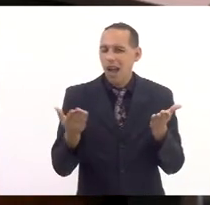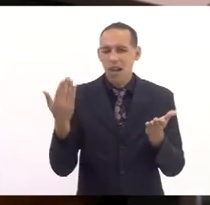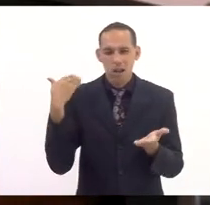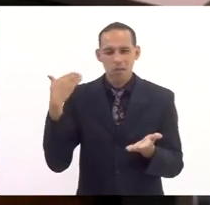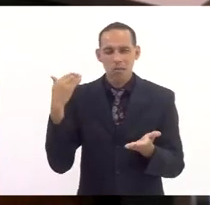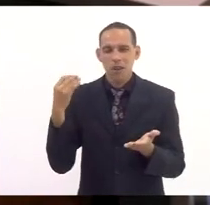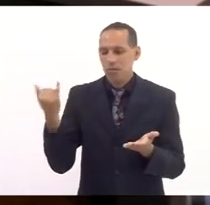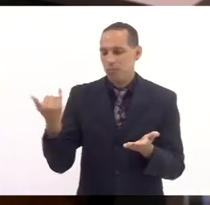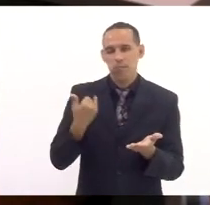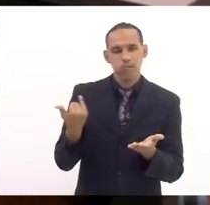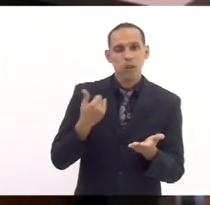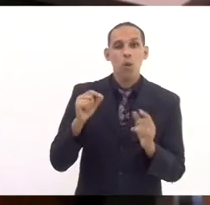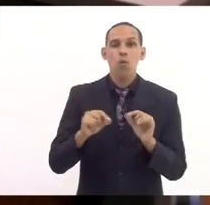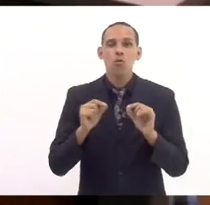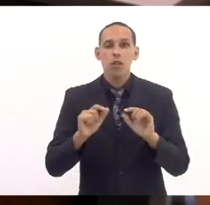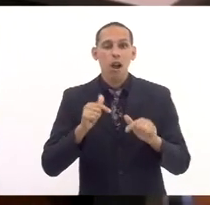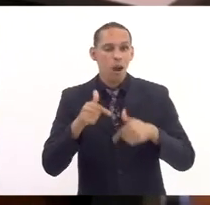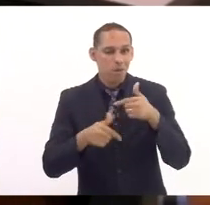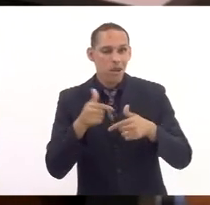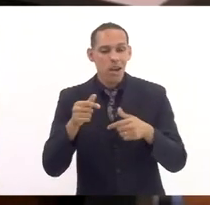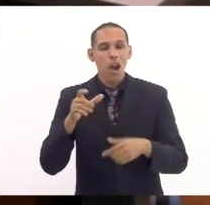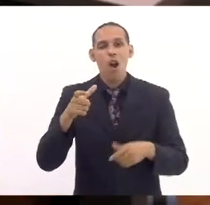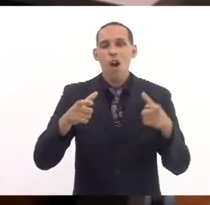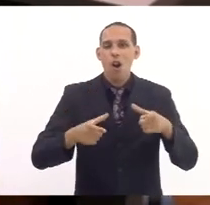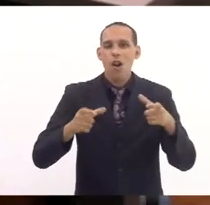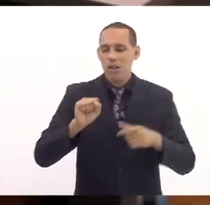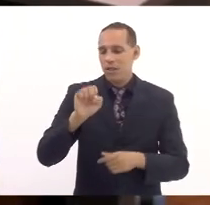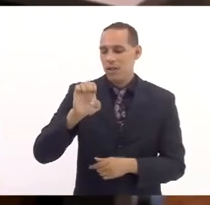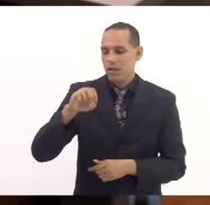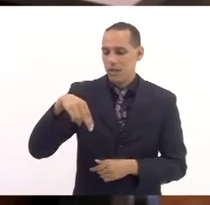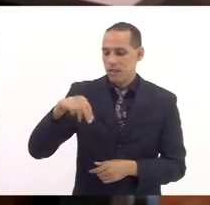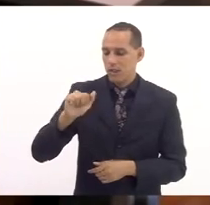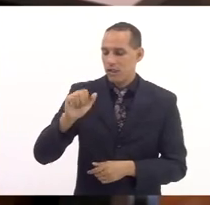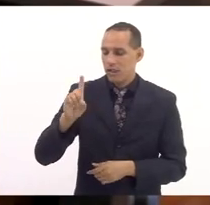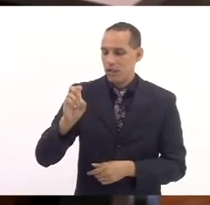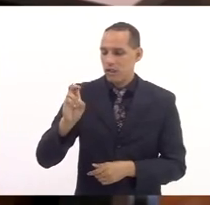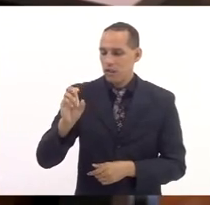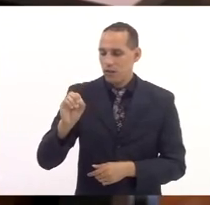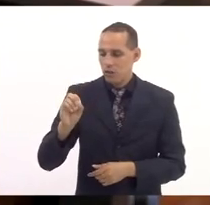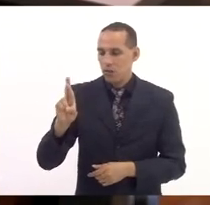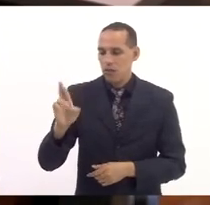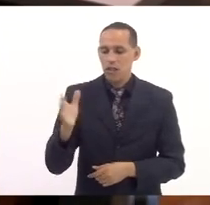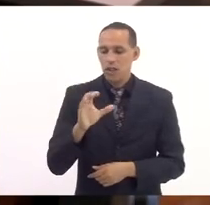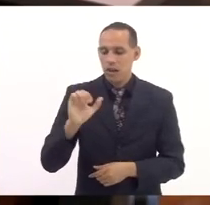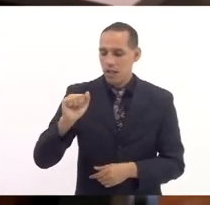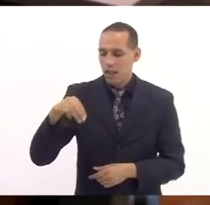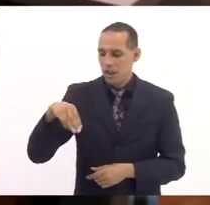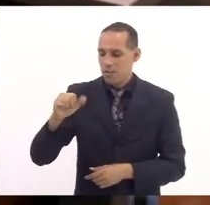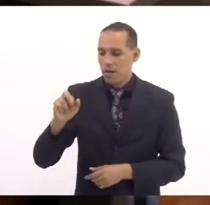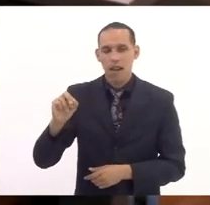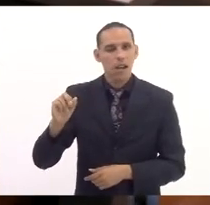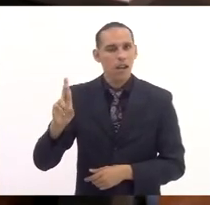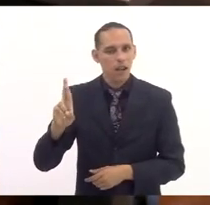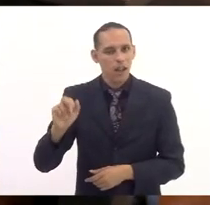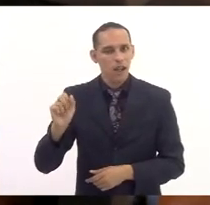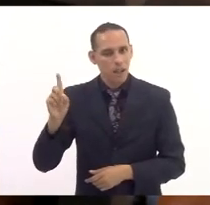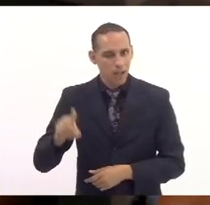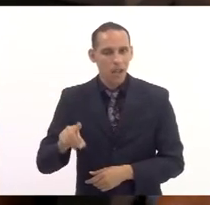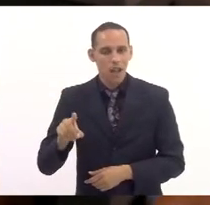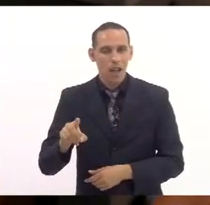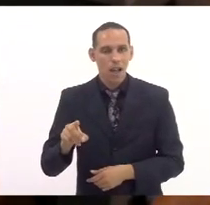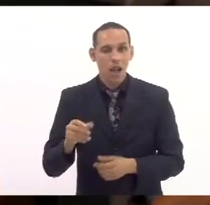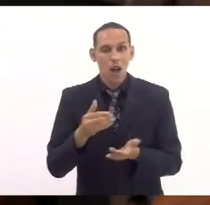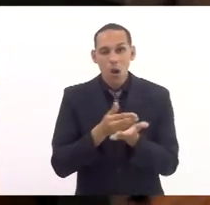essa operação de hoje na estação Senador Camará, do início da manhã até as 9 horas, nós tivemos